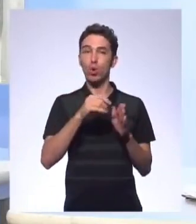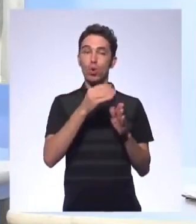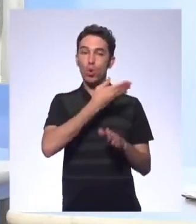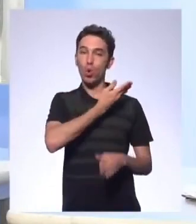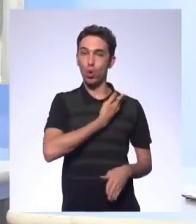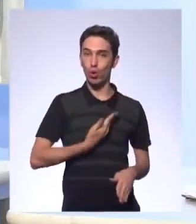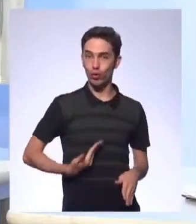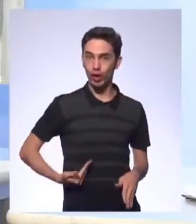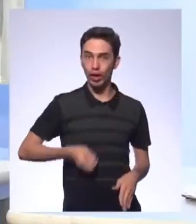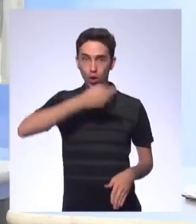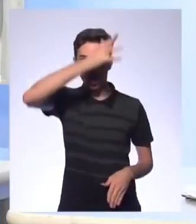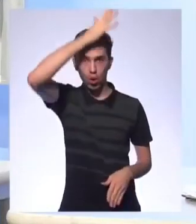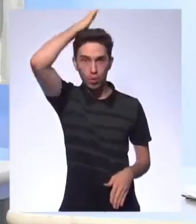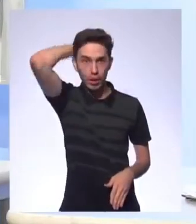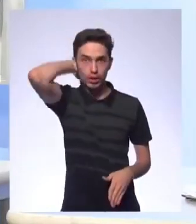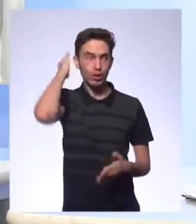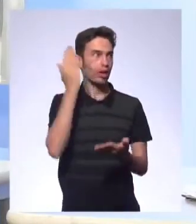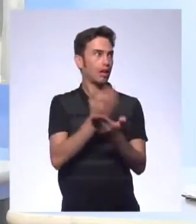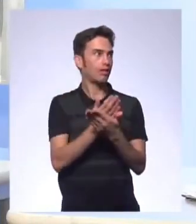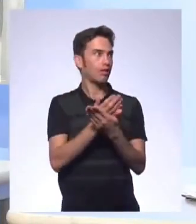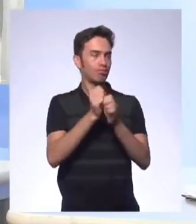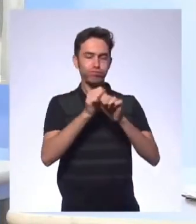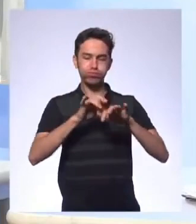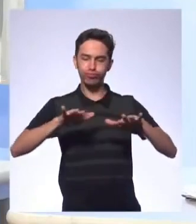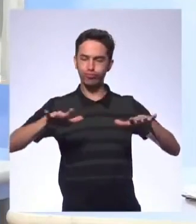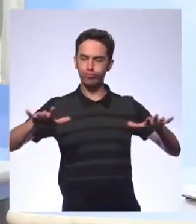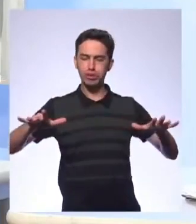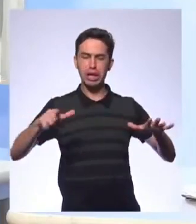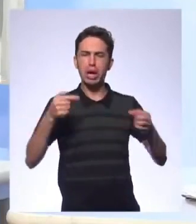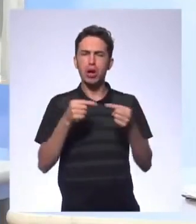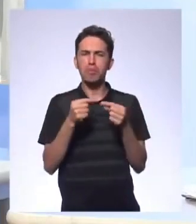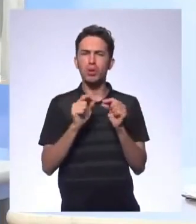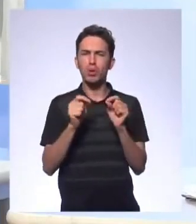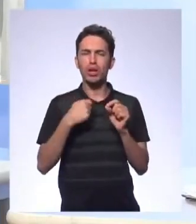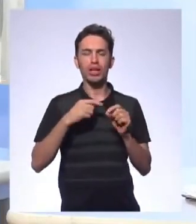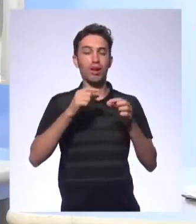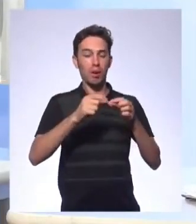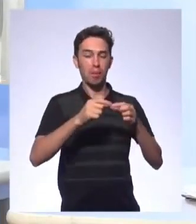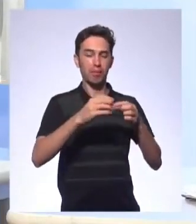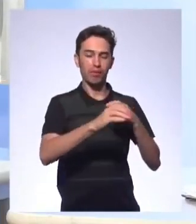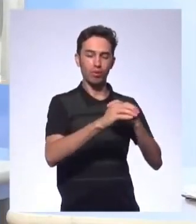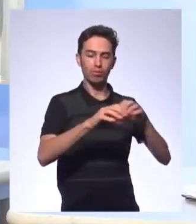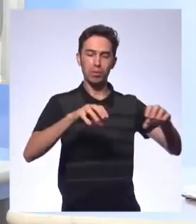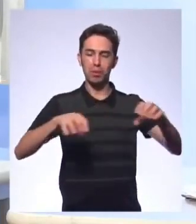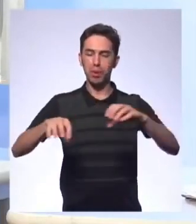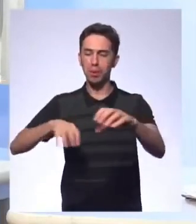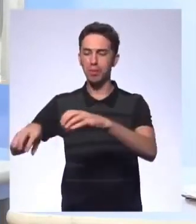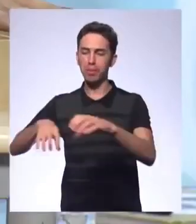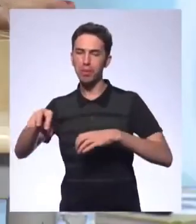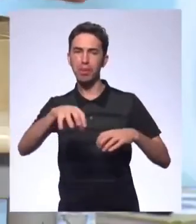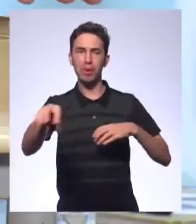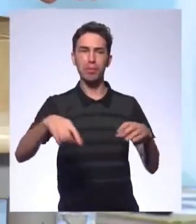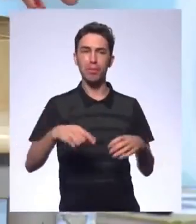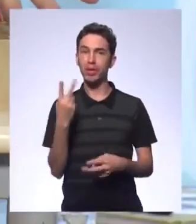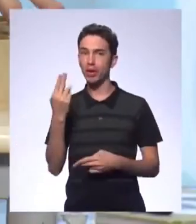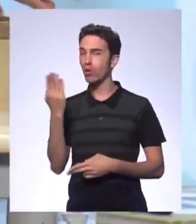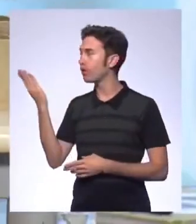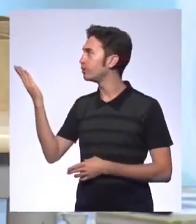Império Romano lá do Ocidente, certo? Significa que ele ficou em pedacinhos, ó, tá vendo? Isso é